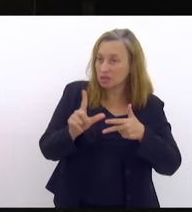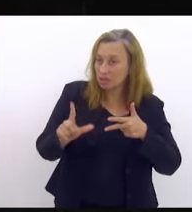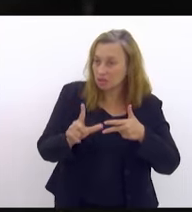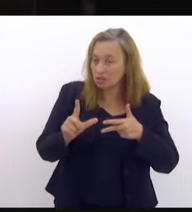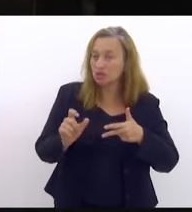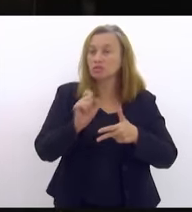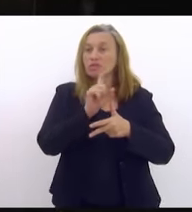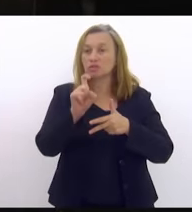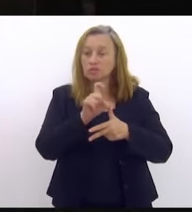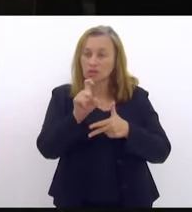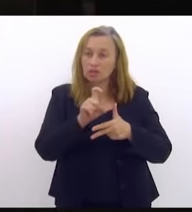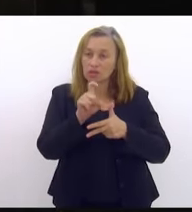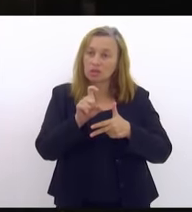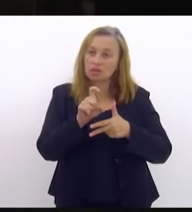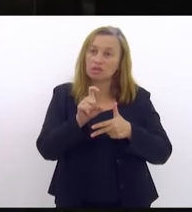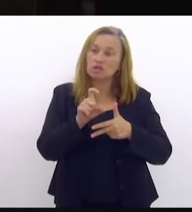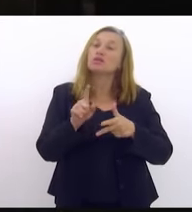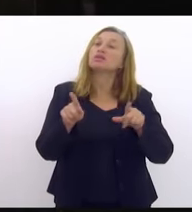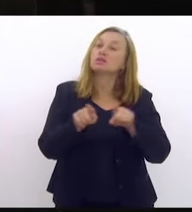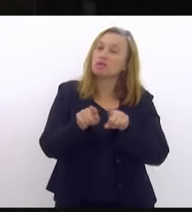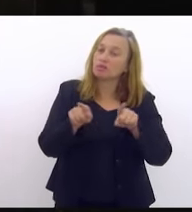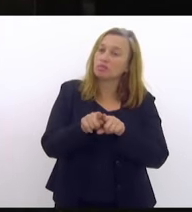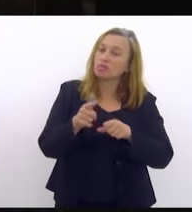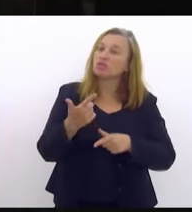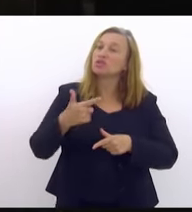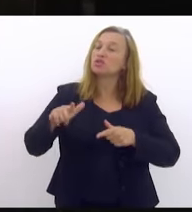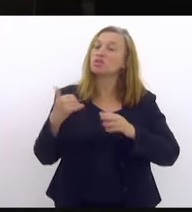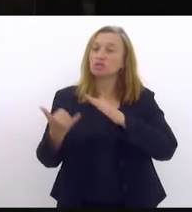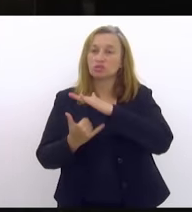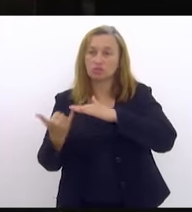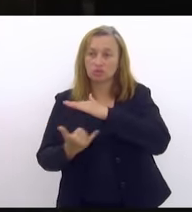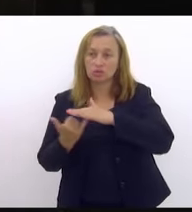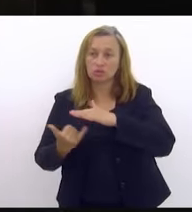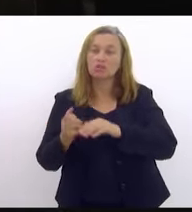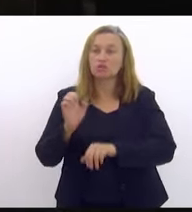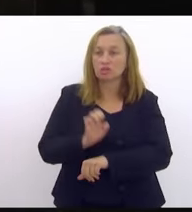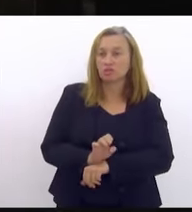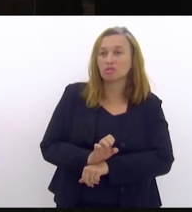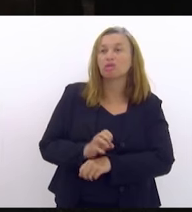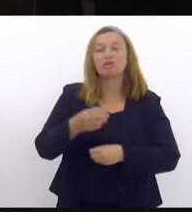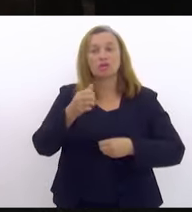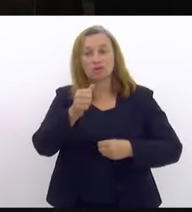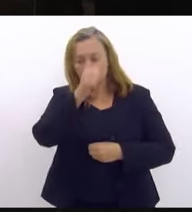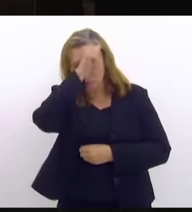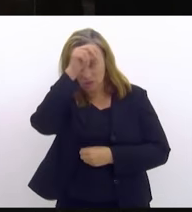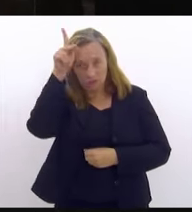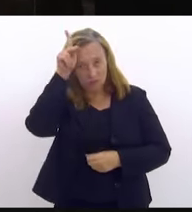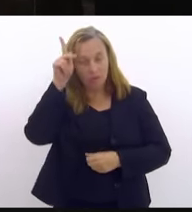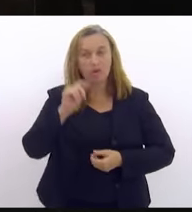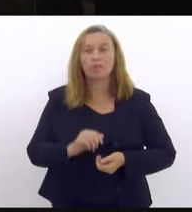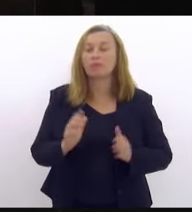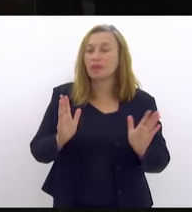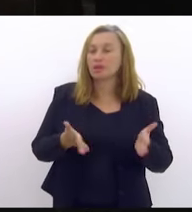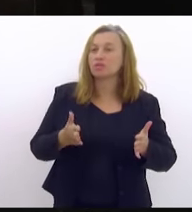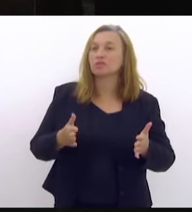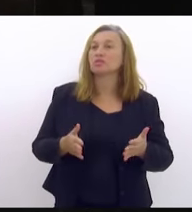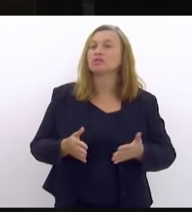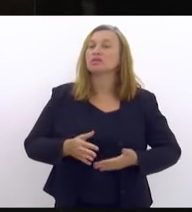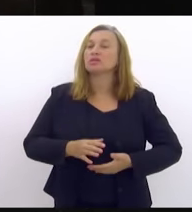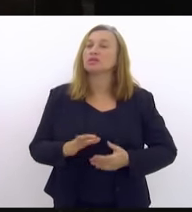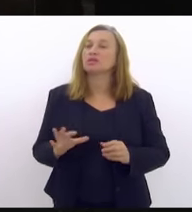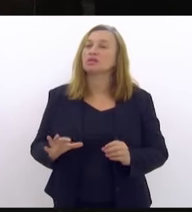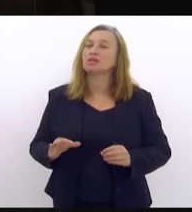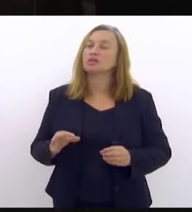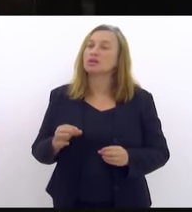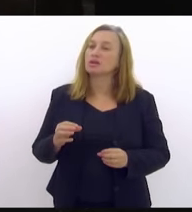do executivo, também de outras esferas, estadual e municipal, e para a gente hoje é uma garantia